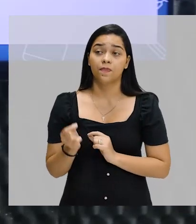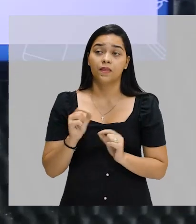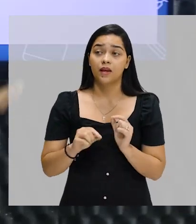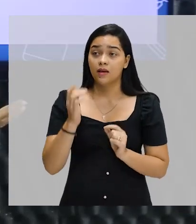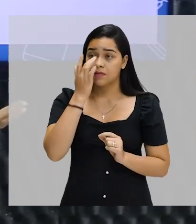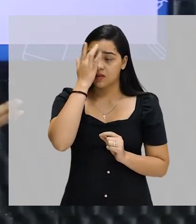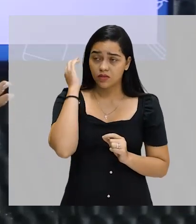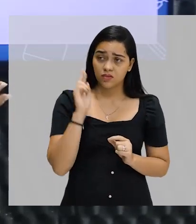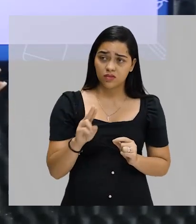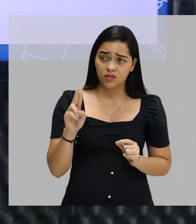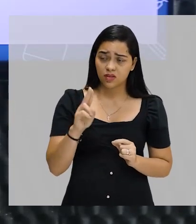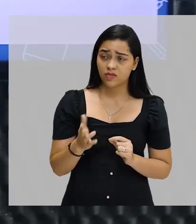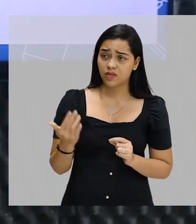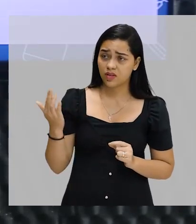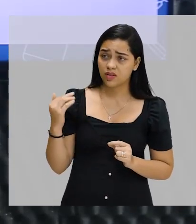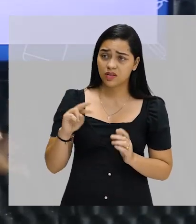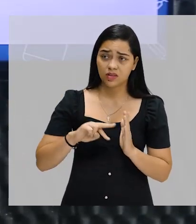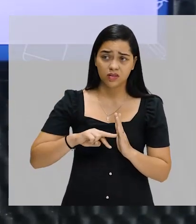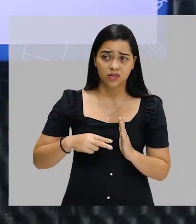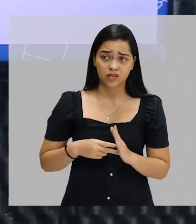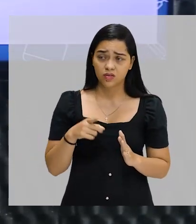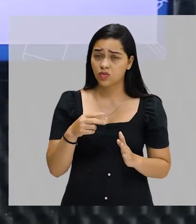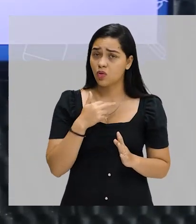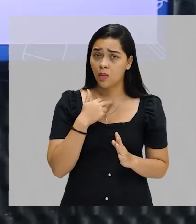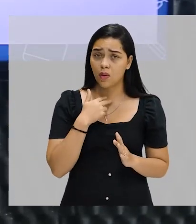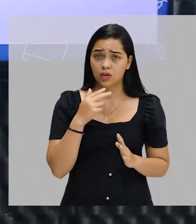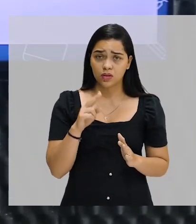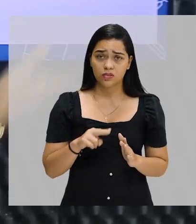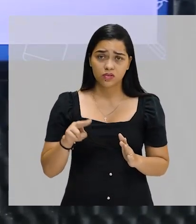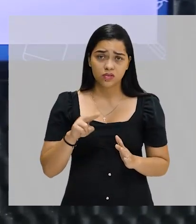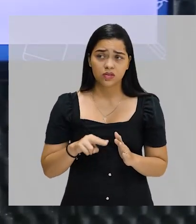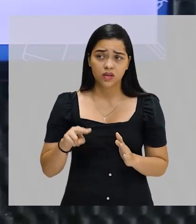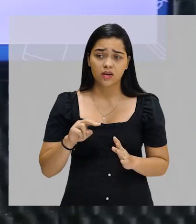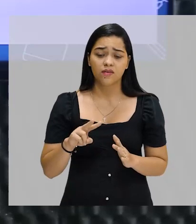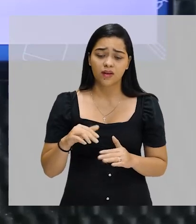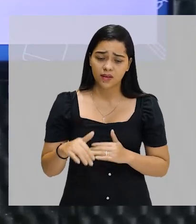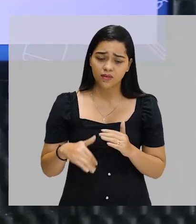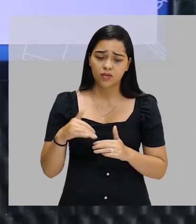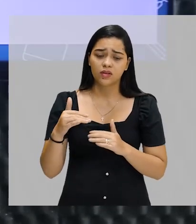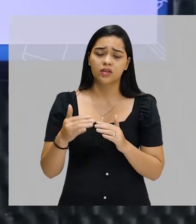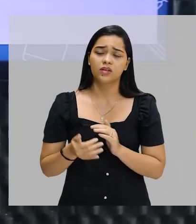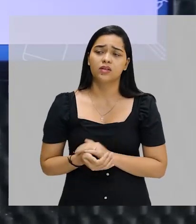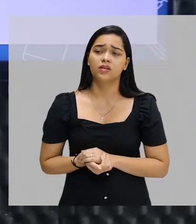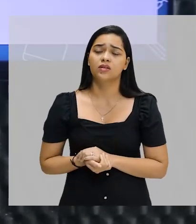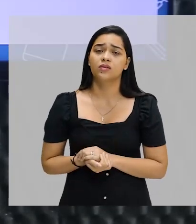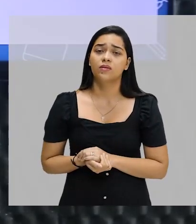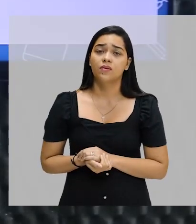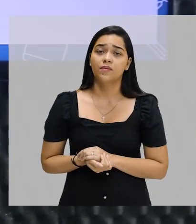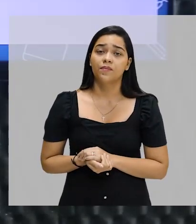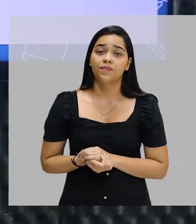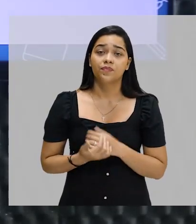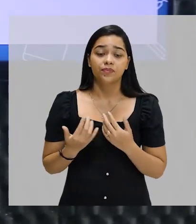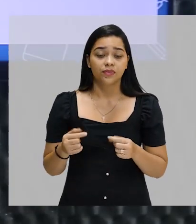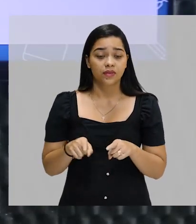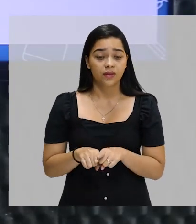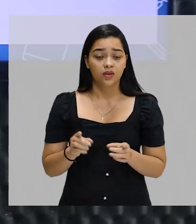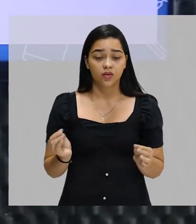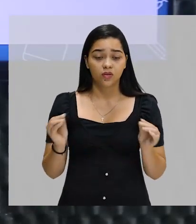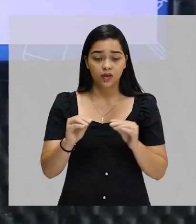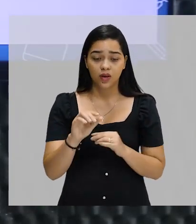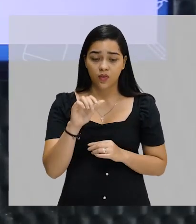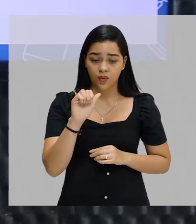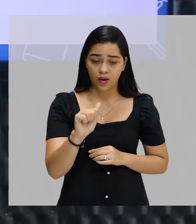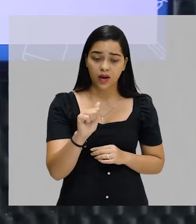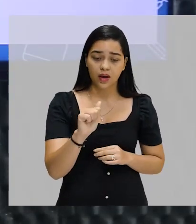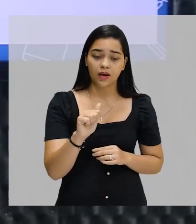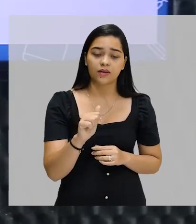pessoas usavam antigamente não quer dizer que você não possa usar mais. As palavras vão evoluindo, o tempo vai passando, tá? E aqui eu já coloquei o a,